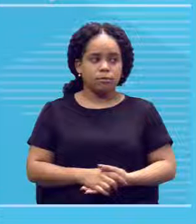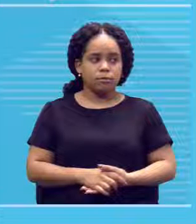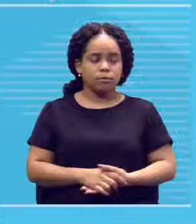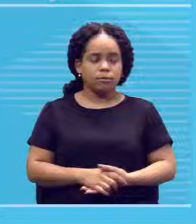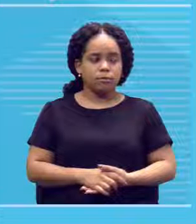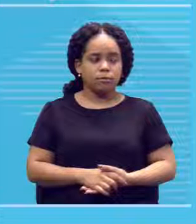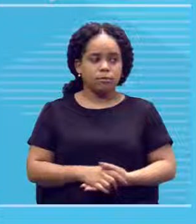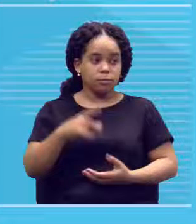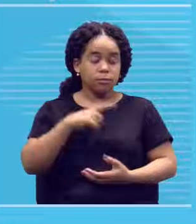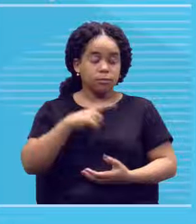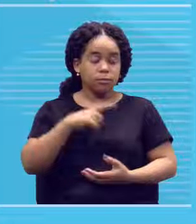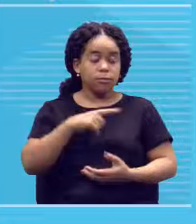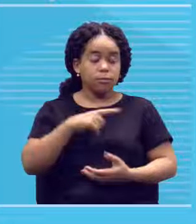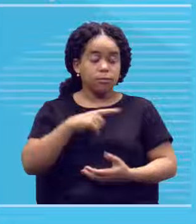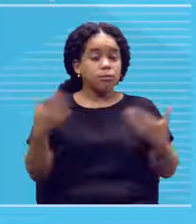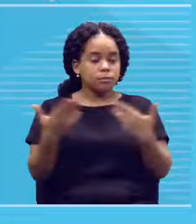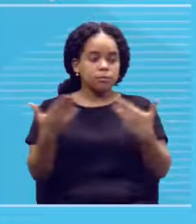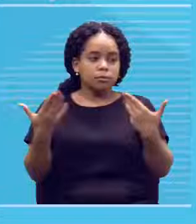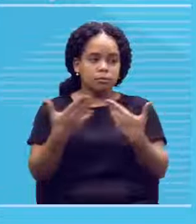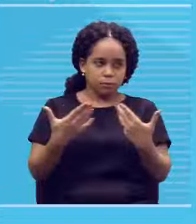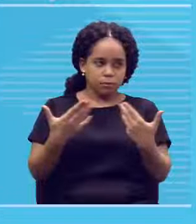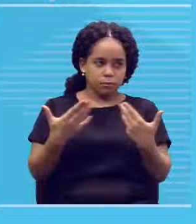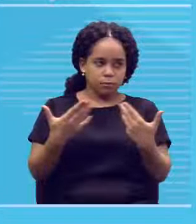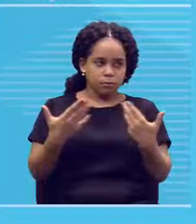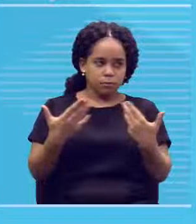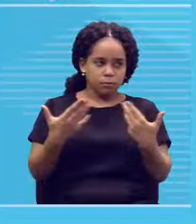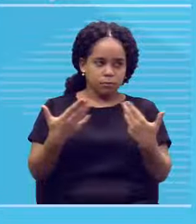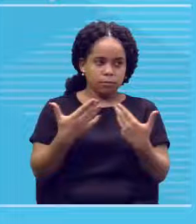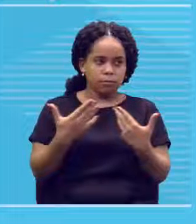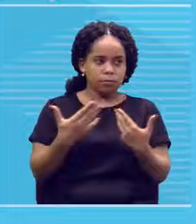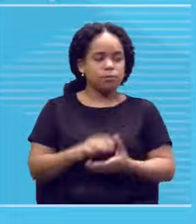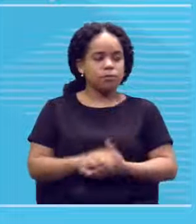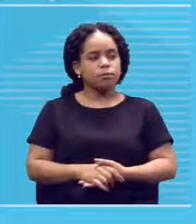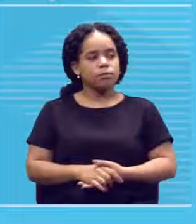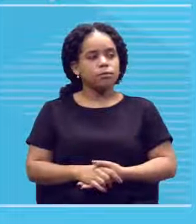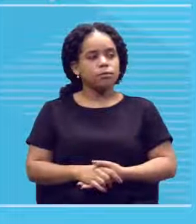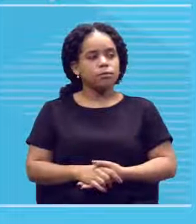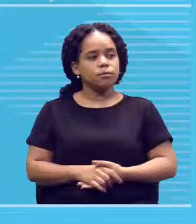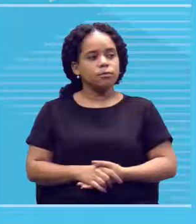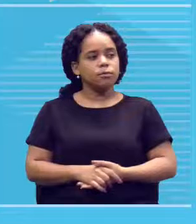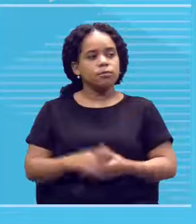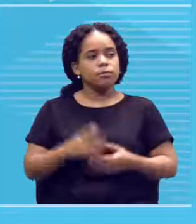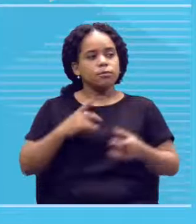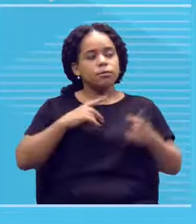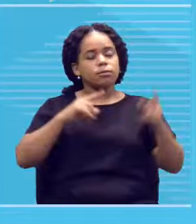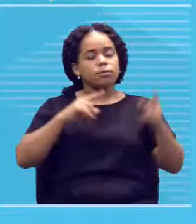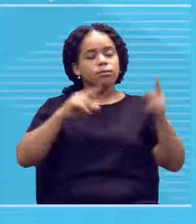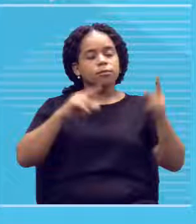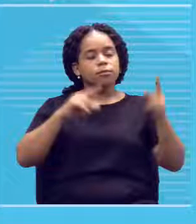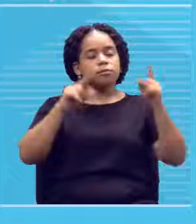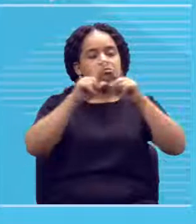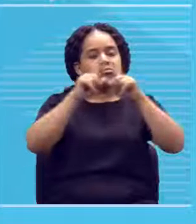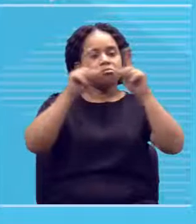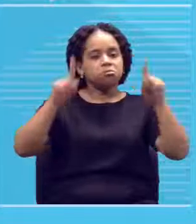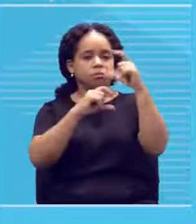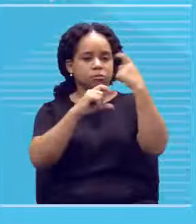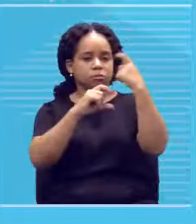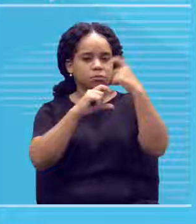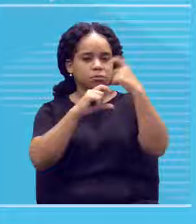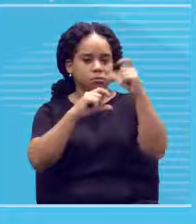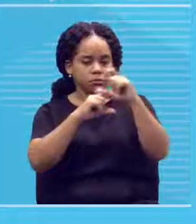E aí tuba olha só o que é que nós temos um quadrinho aí pena que o mundo vai acabar em